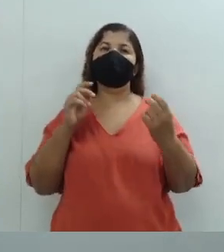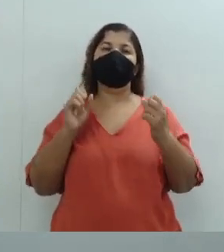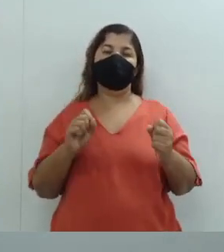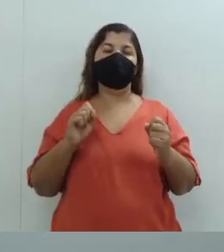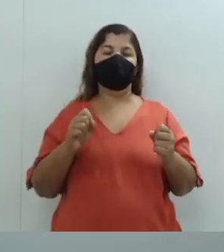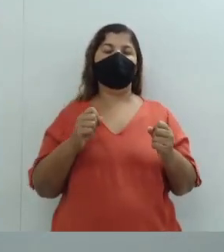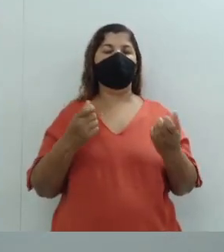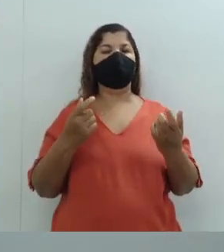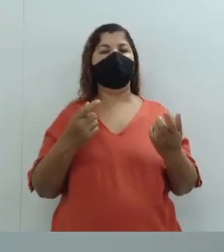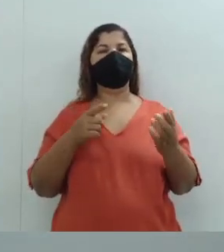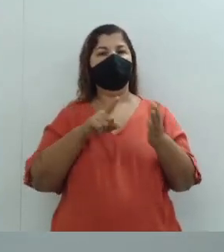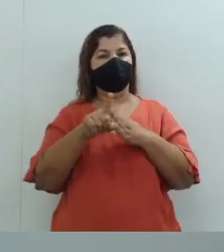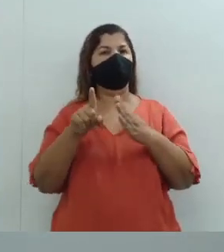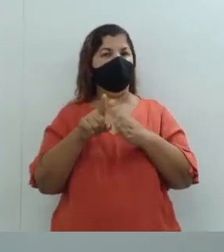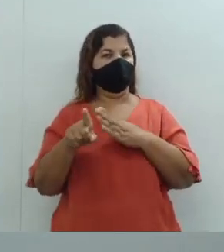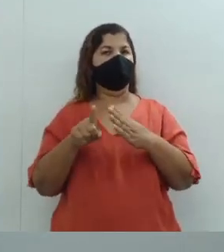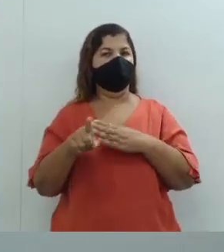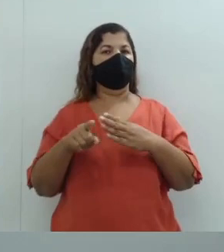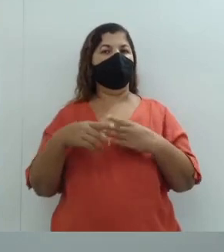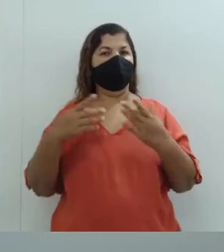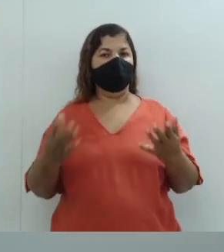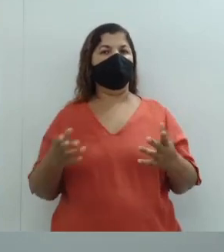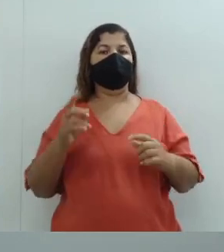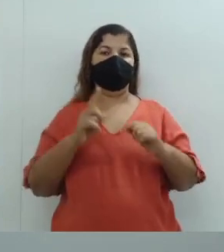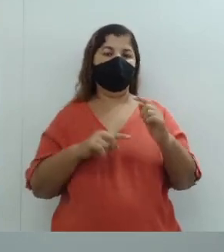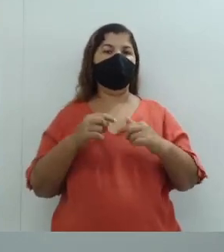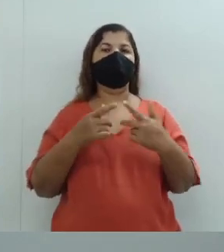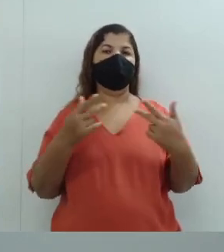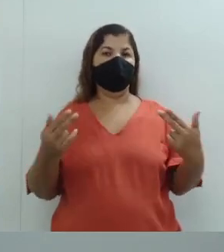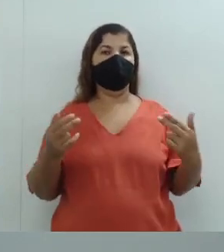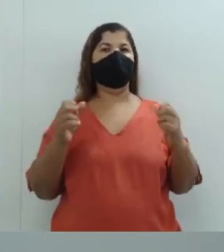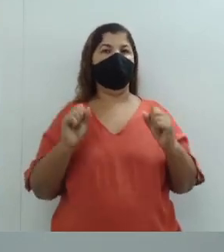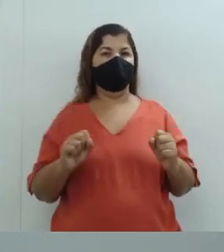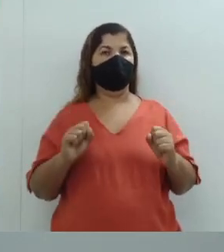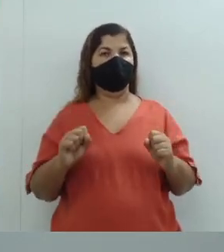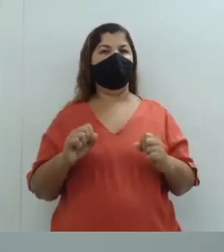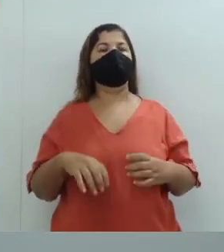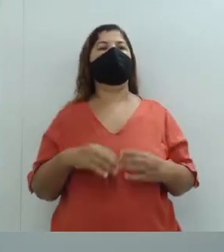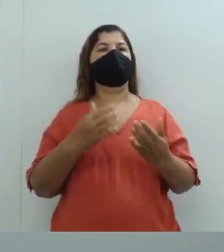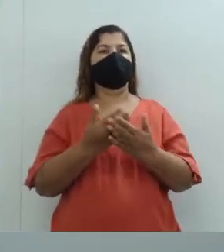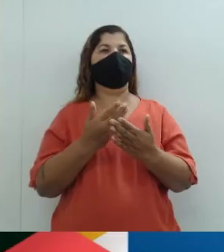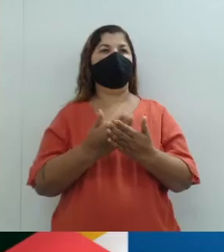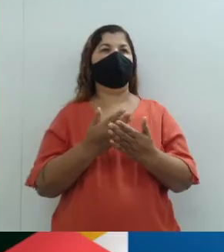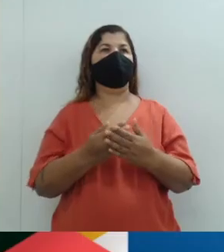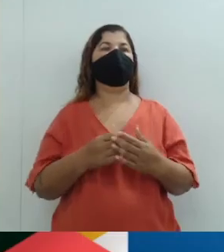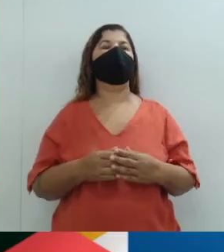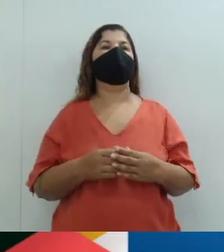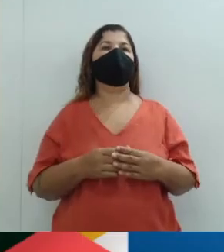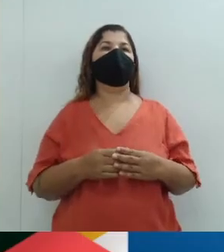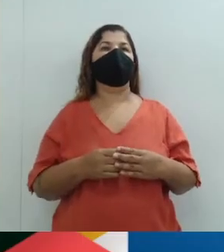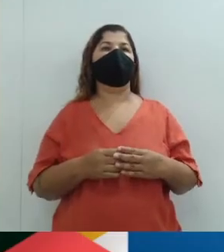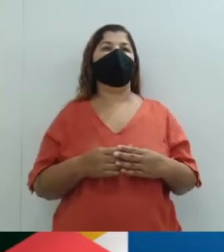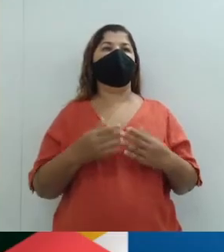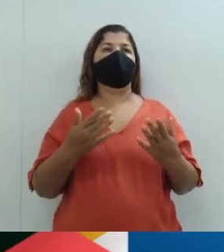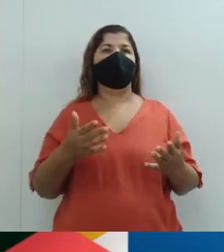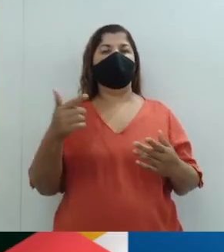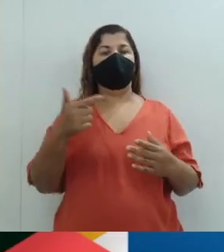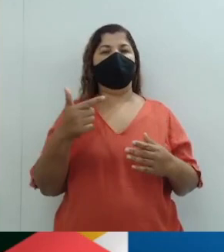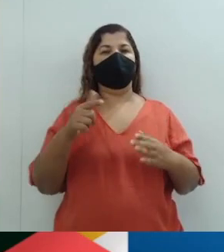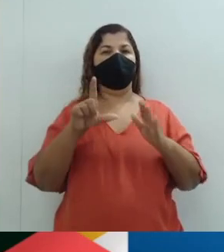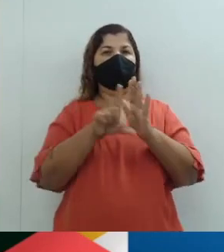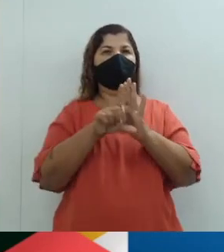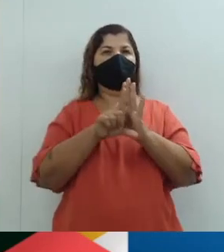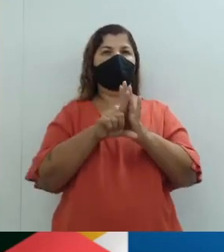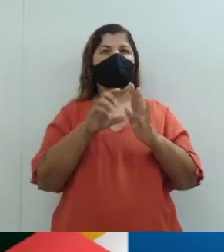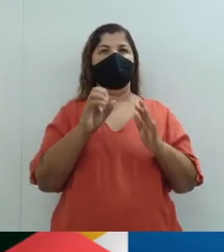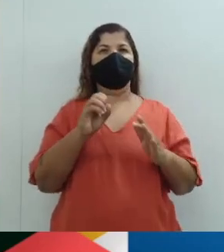dúvida. Então, não deixe de pegar o material para acompanhar essa aula. Então, vamos lá. A gente vai falar sobre a segunda lei de Ohm, mas